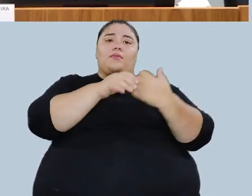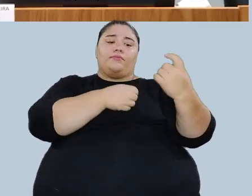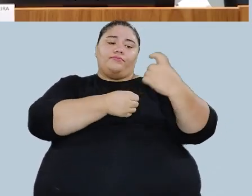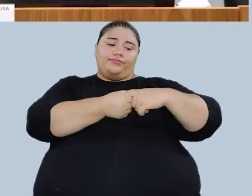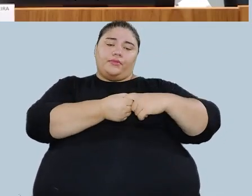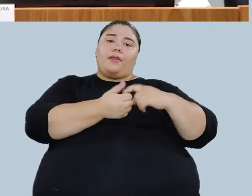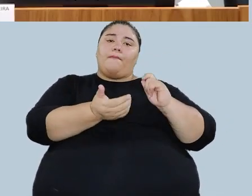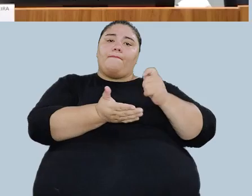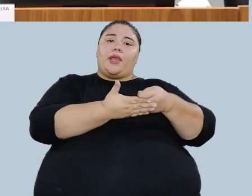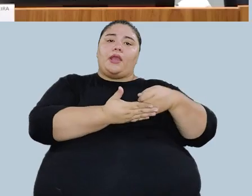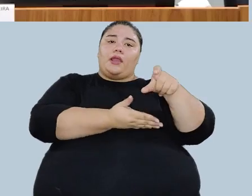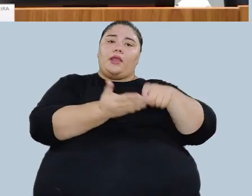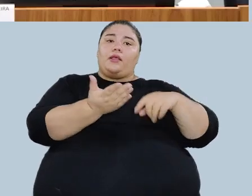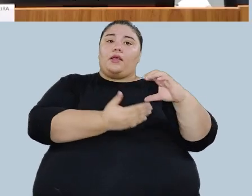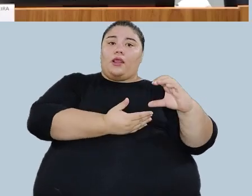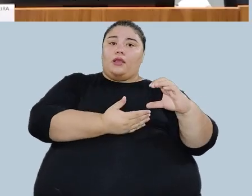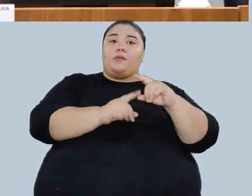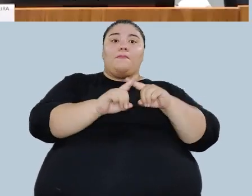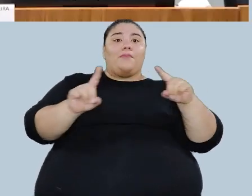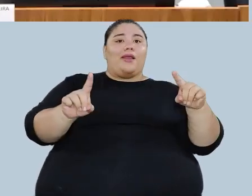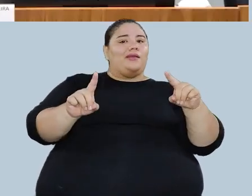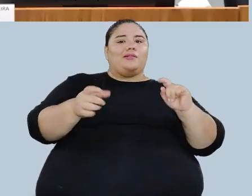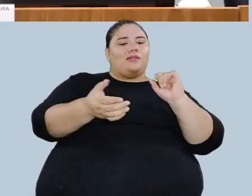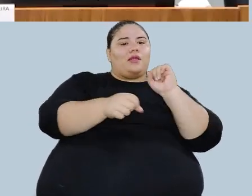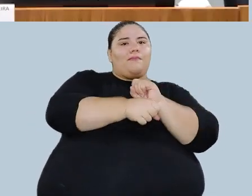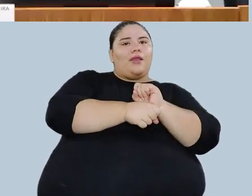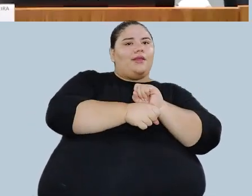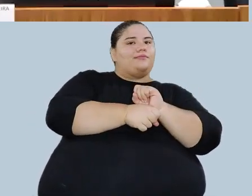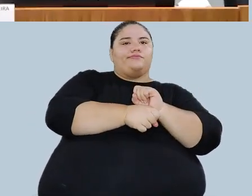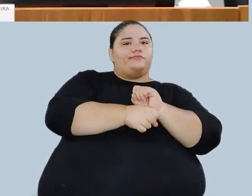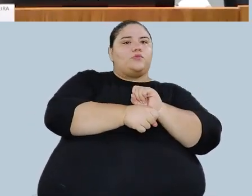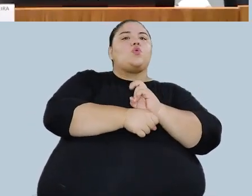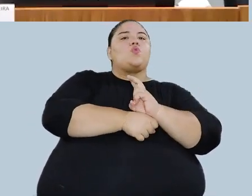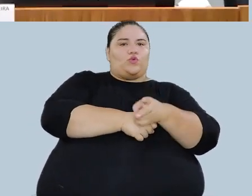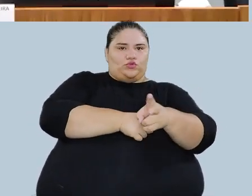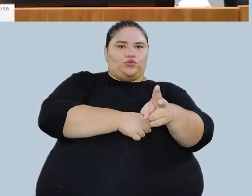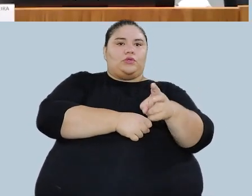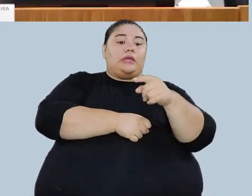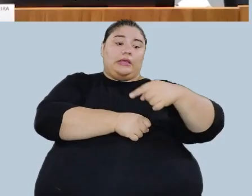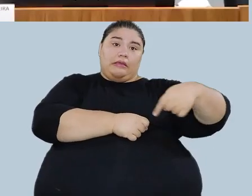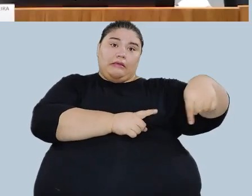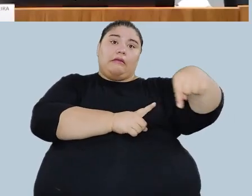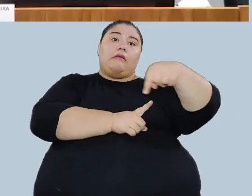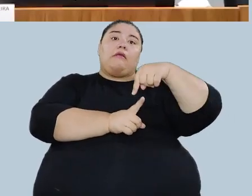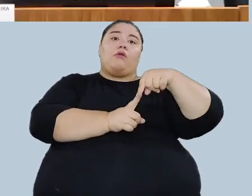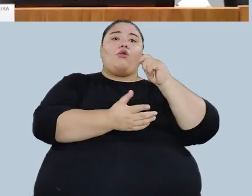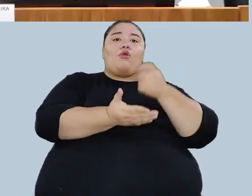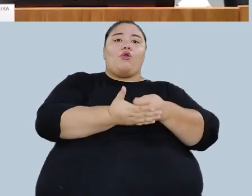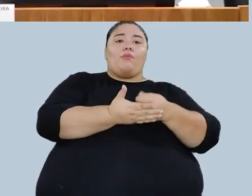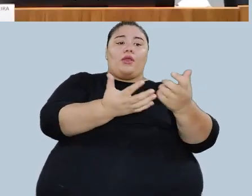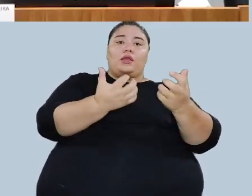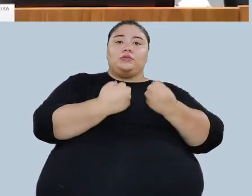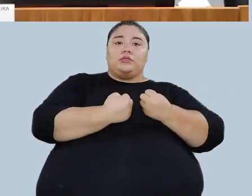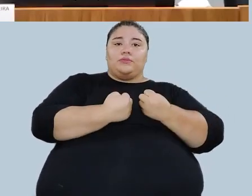meio de pagamento, né, dos cartões de crédito, mas as operações não terminam ali. Esses fundos depois compram os